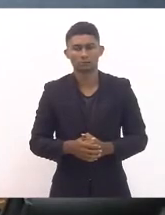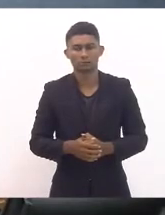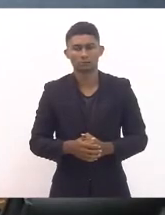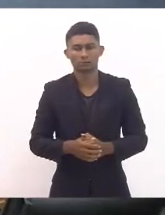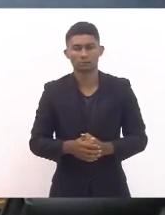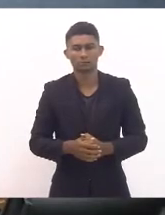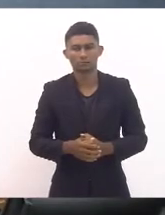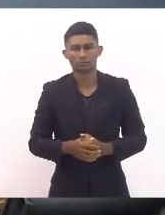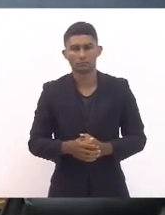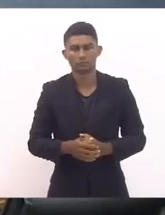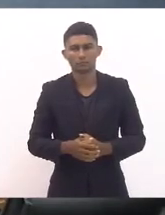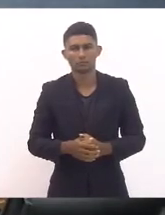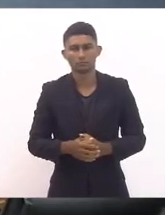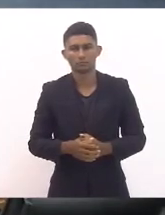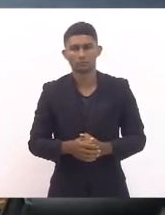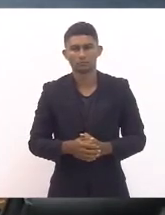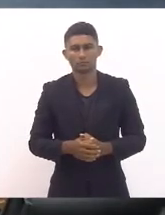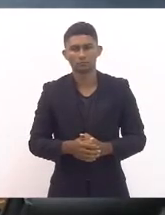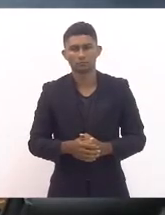Obrigado, deputado.